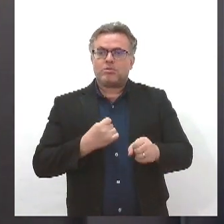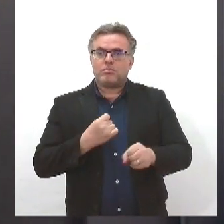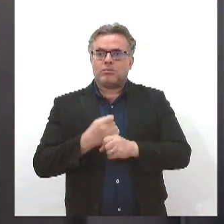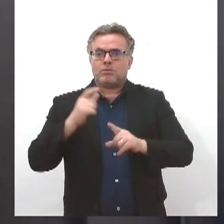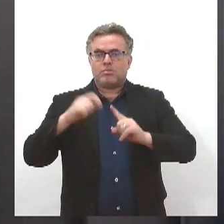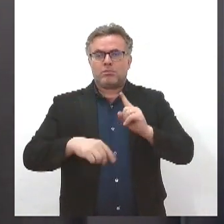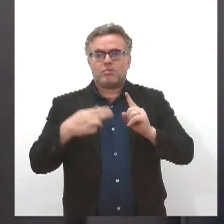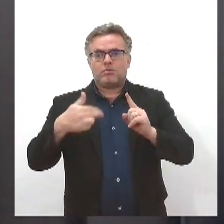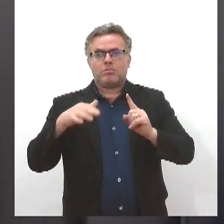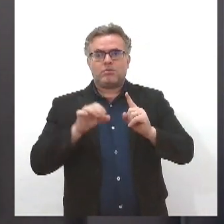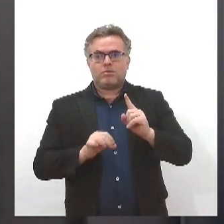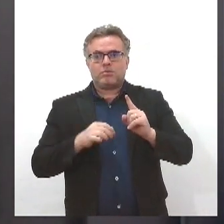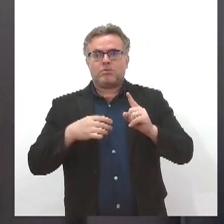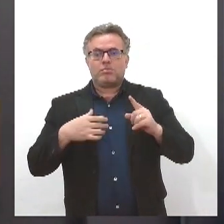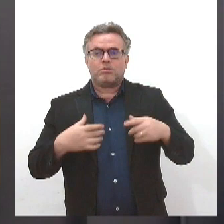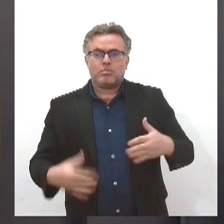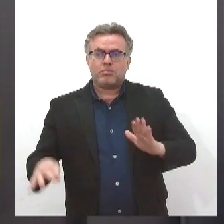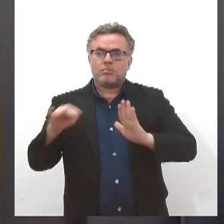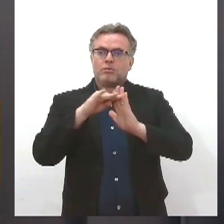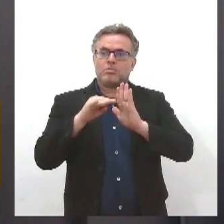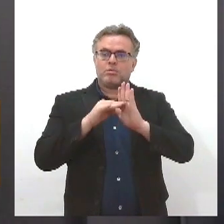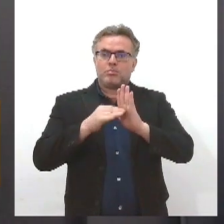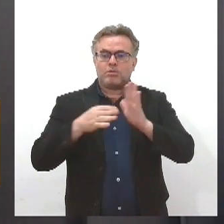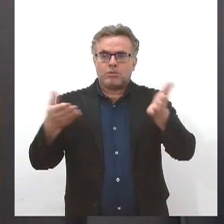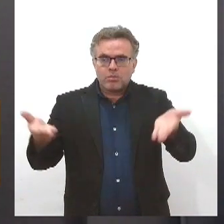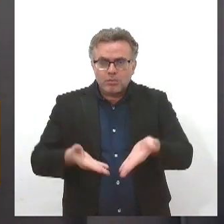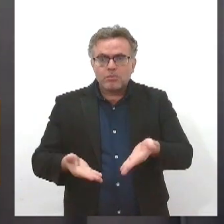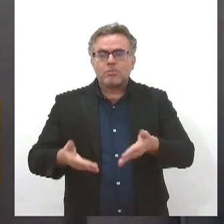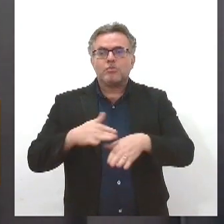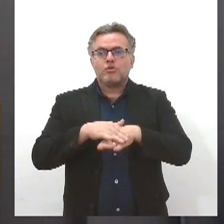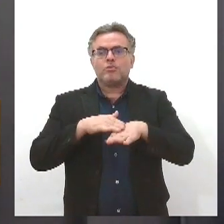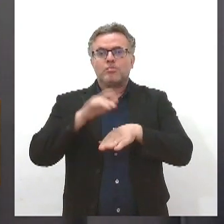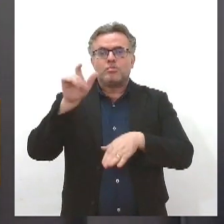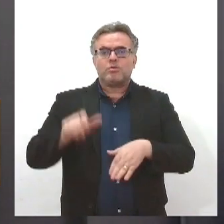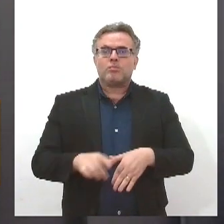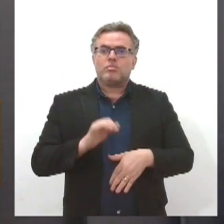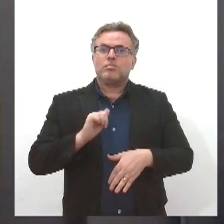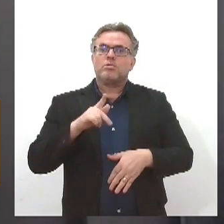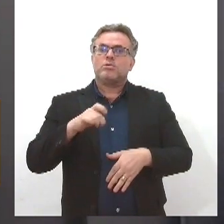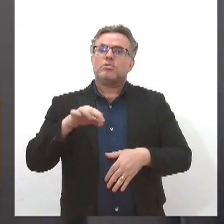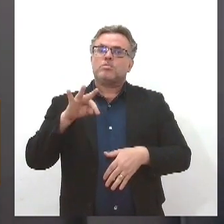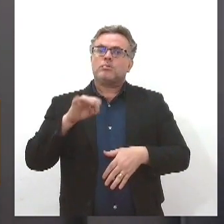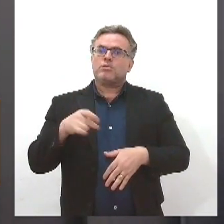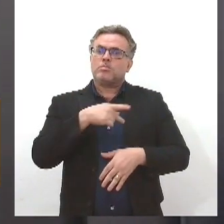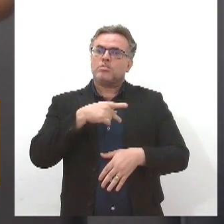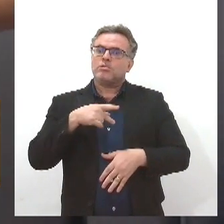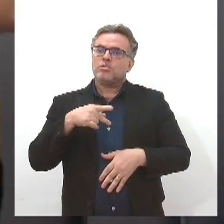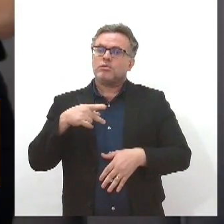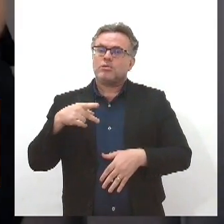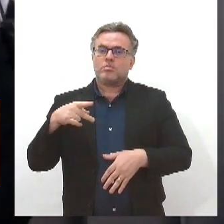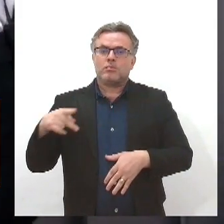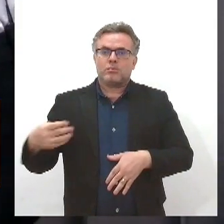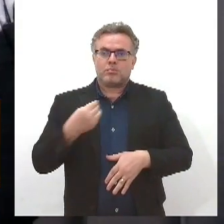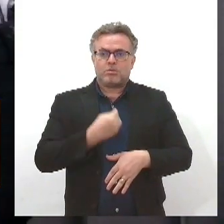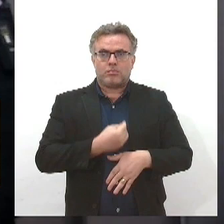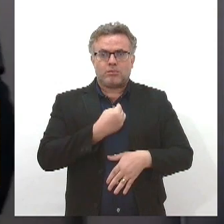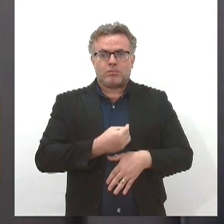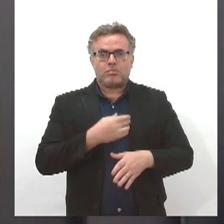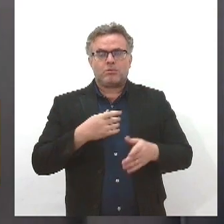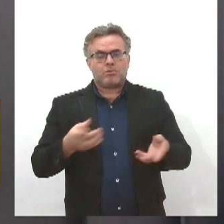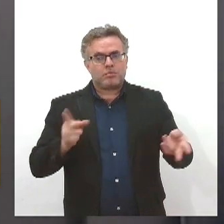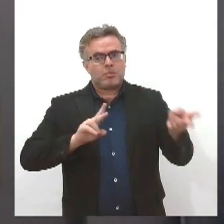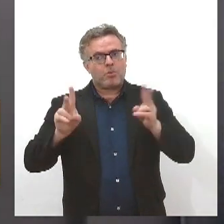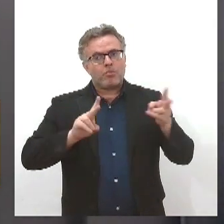sobre a programação, eu converso agora com Alberto Balbino, que é presidente em exercício do bloco. Boa tarde, Balbino.